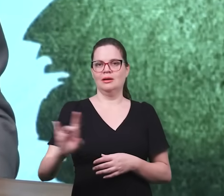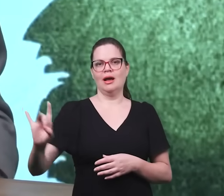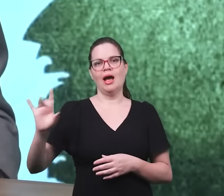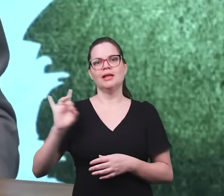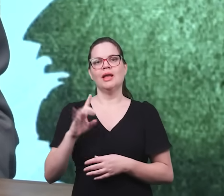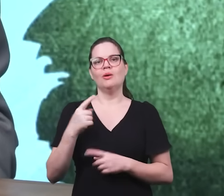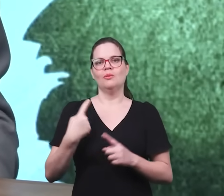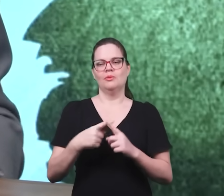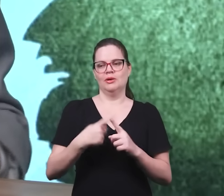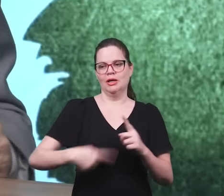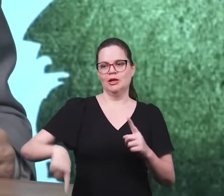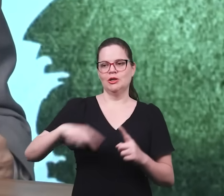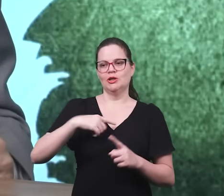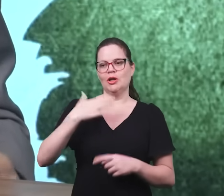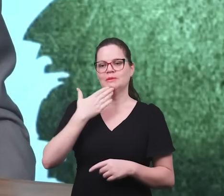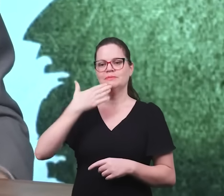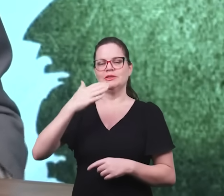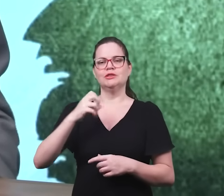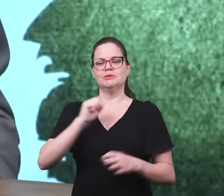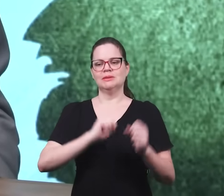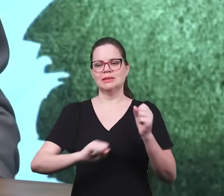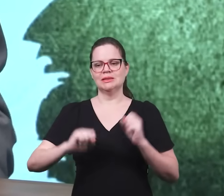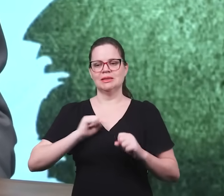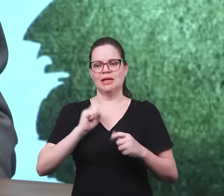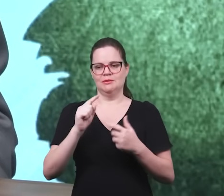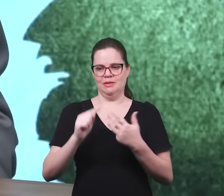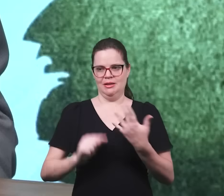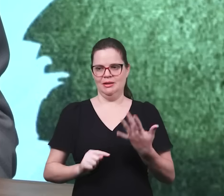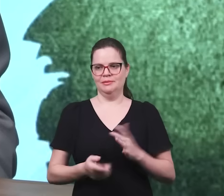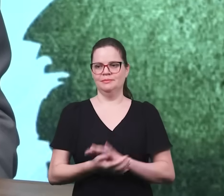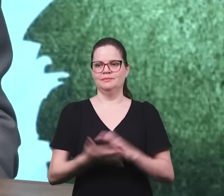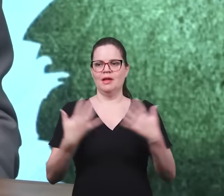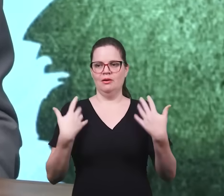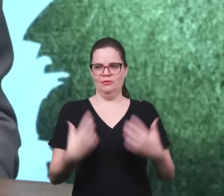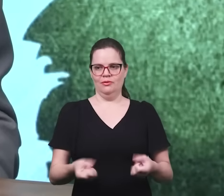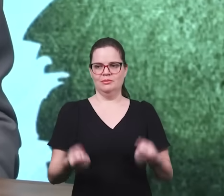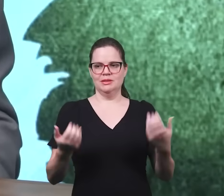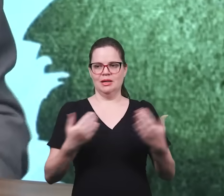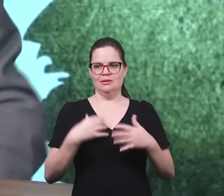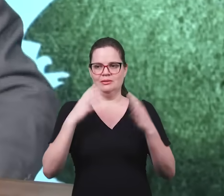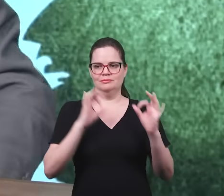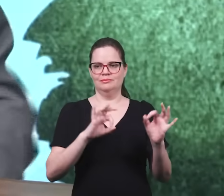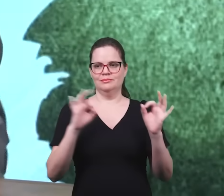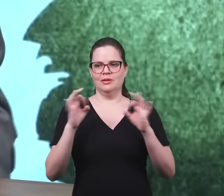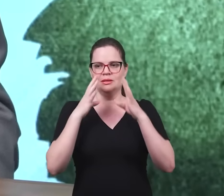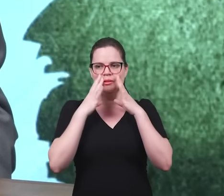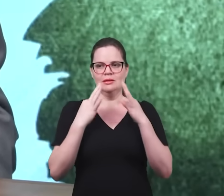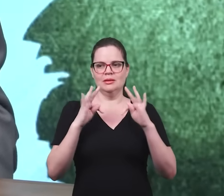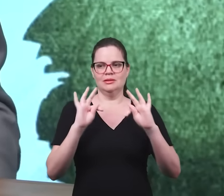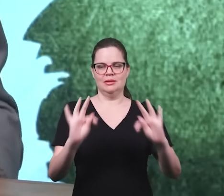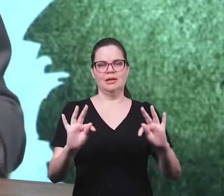nossa ansiedade, às pelejas nossas que nós vencemos. Vamos